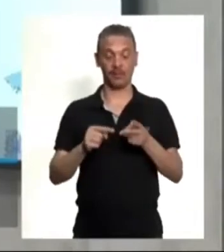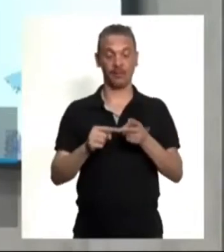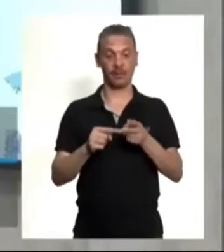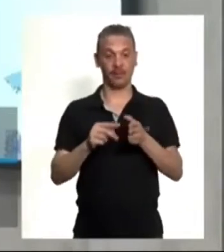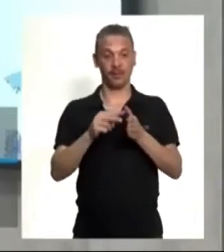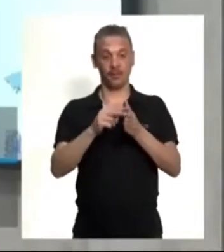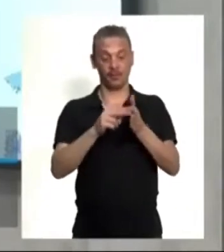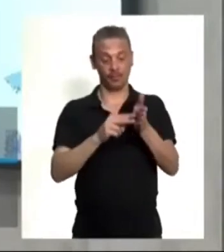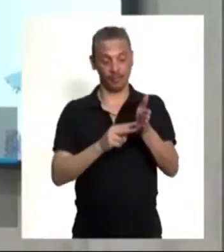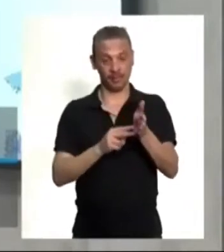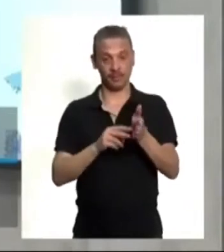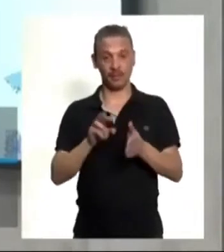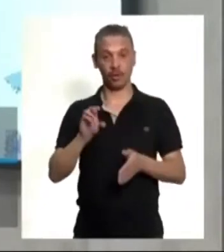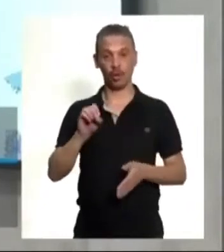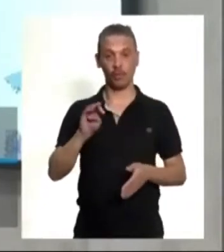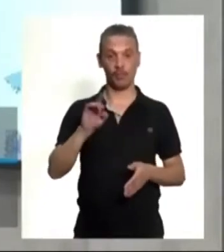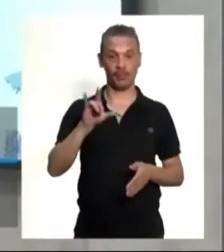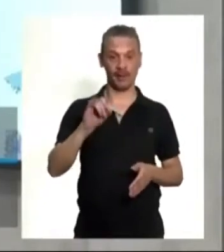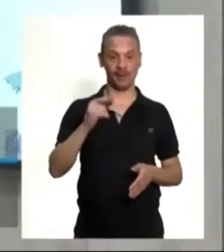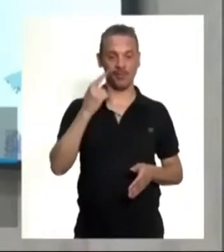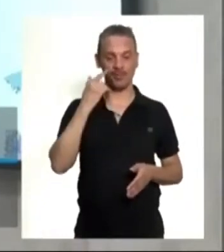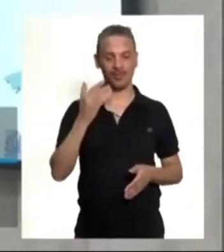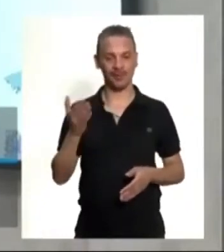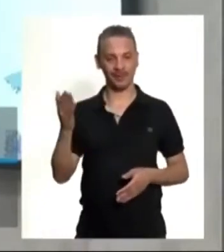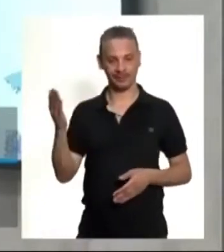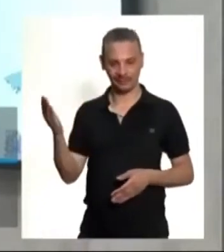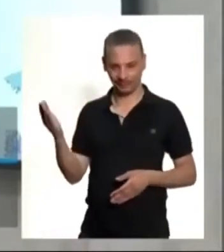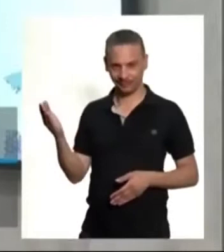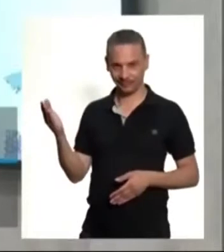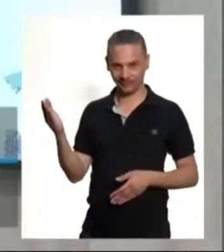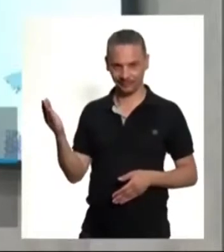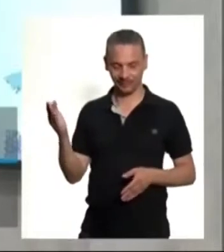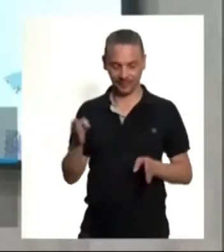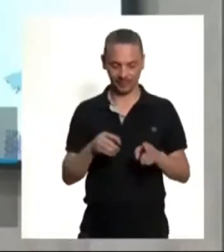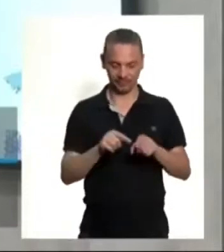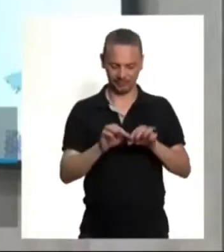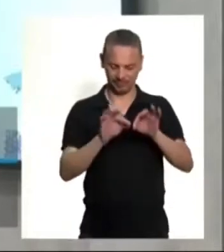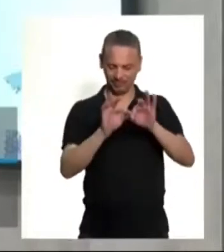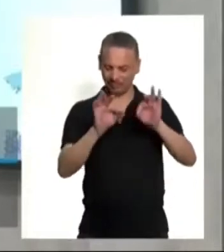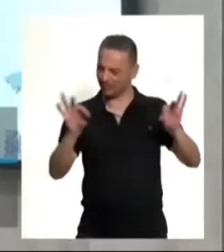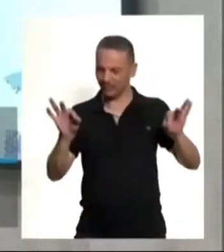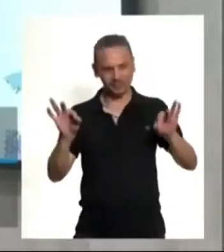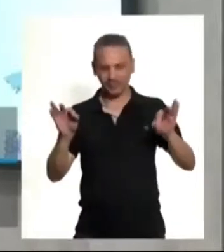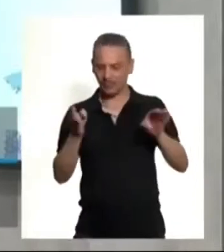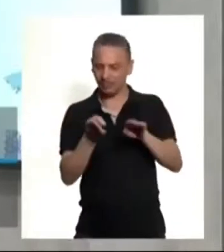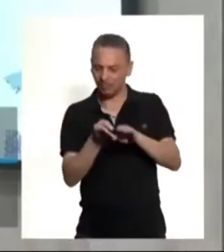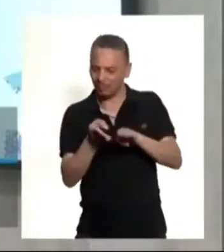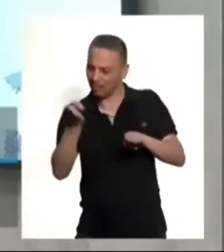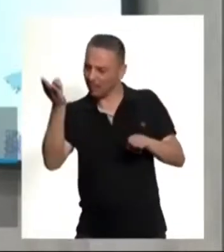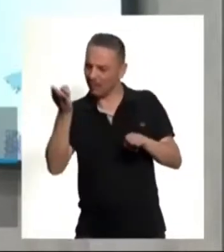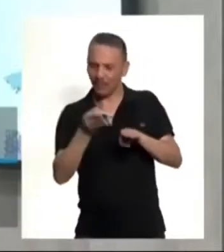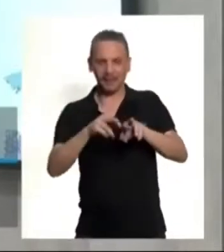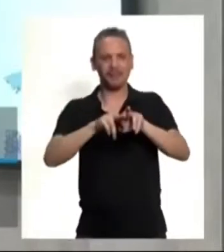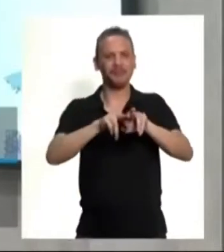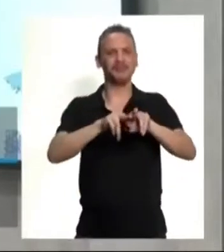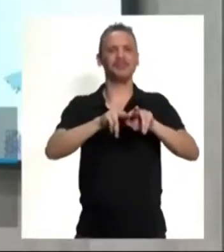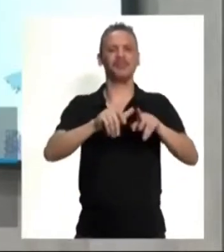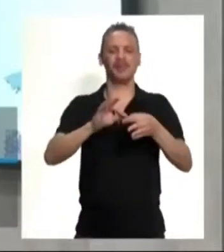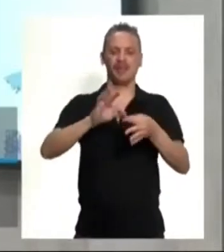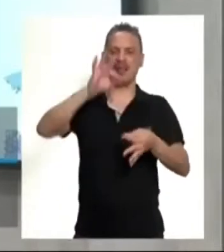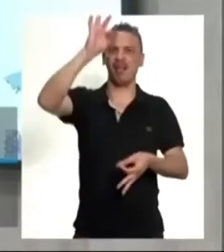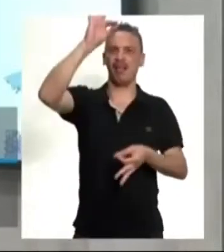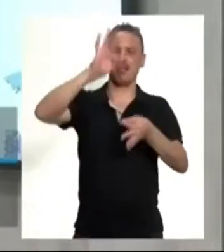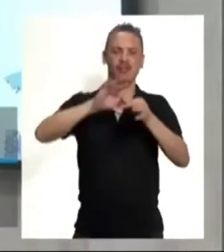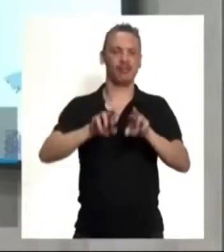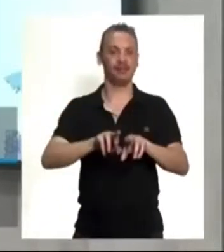prisma torto. O que é um prisma oblíquo? É aquele que não é reto, é aquele cuja altura não é a